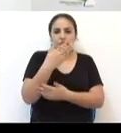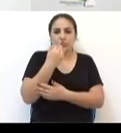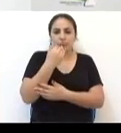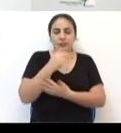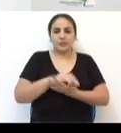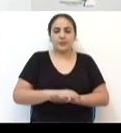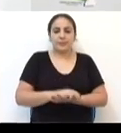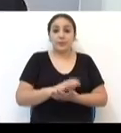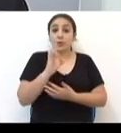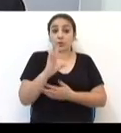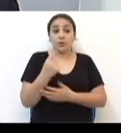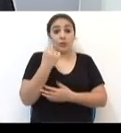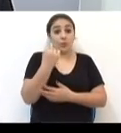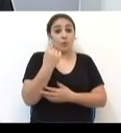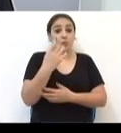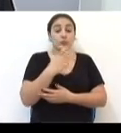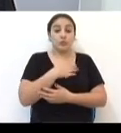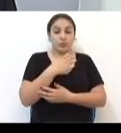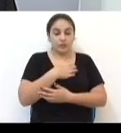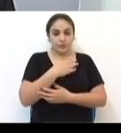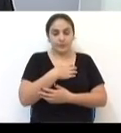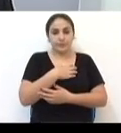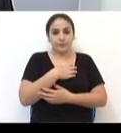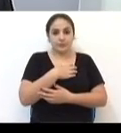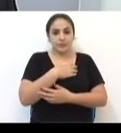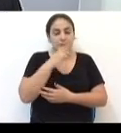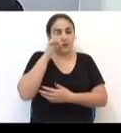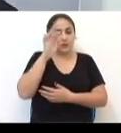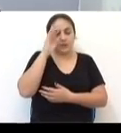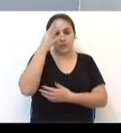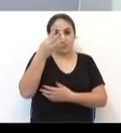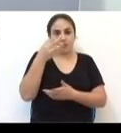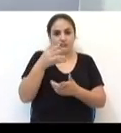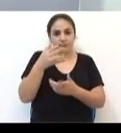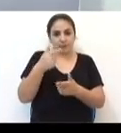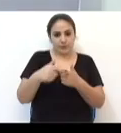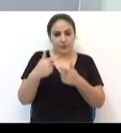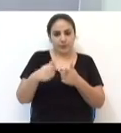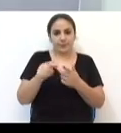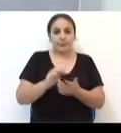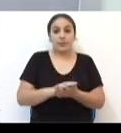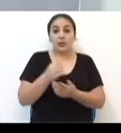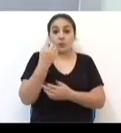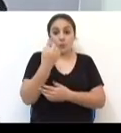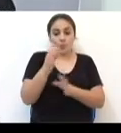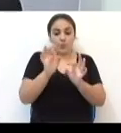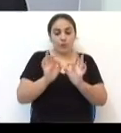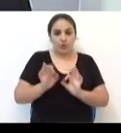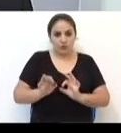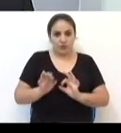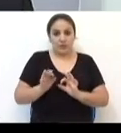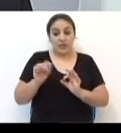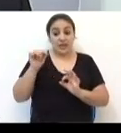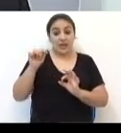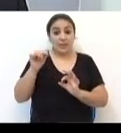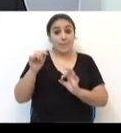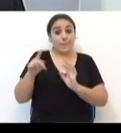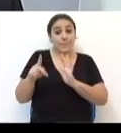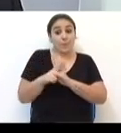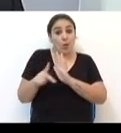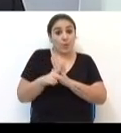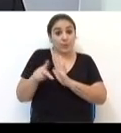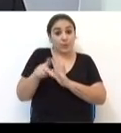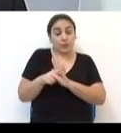ticket alimentação. Só tem um mecanismo de resolver isso aí. É um projeto encaminhado